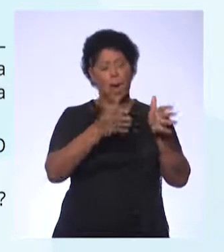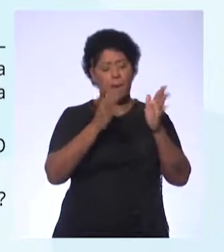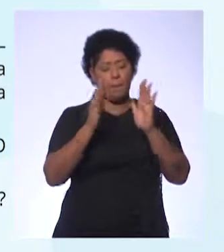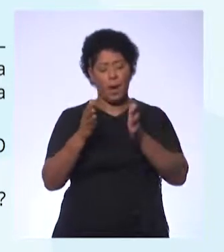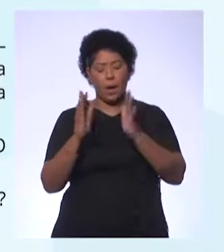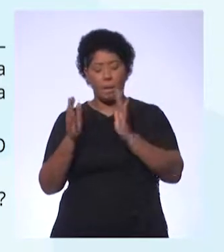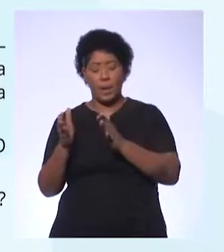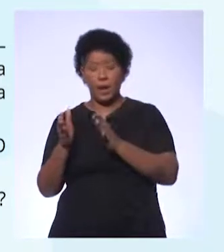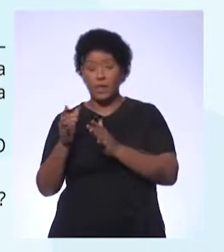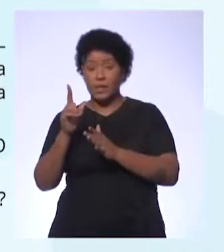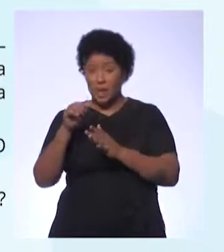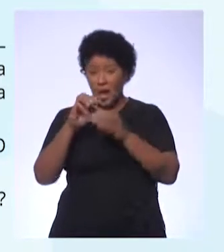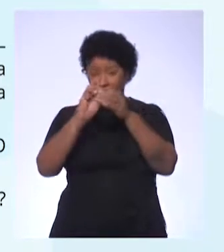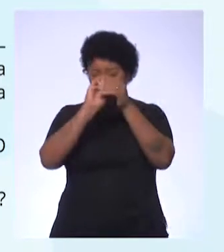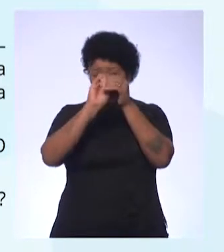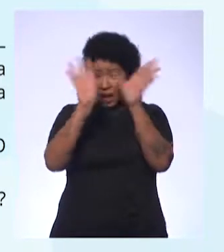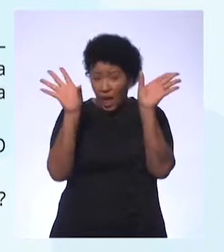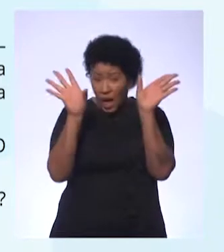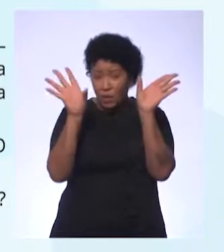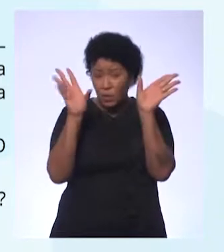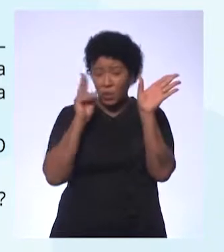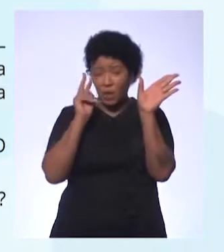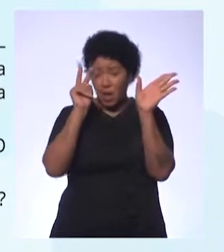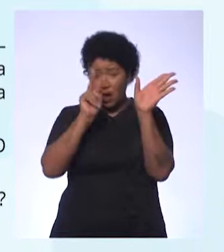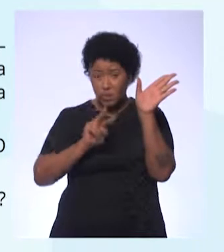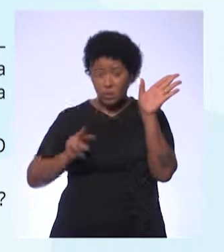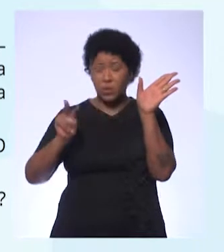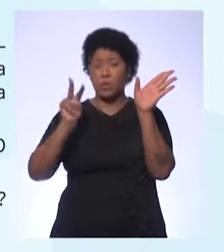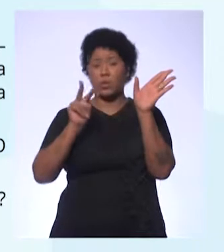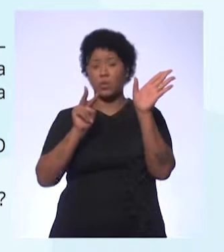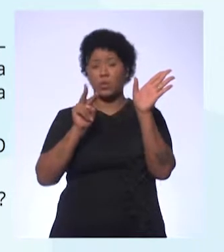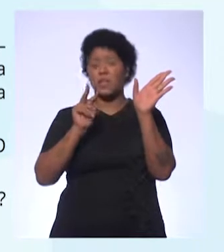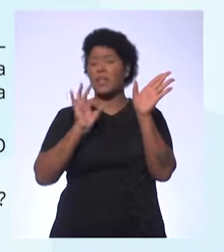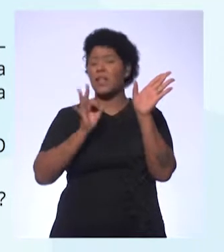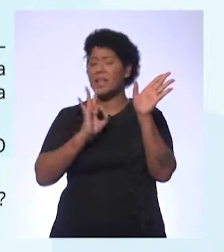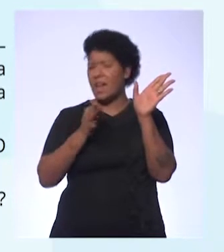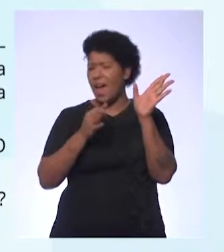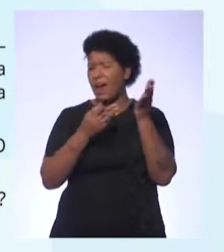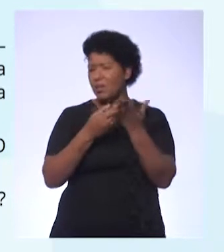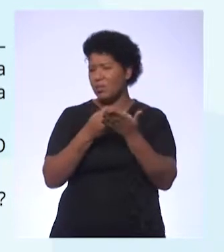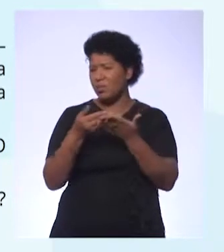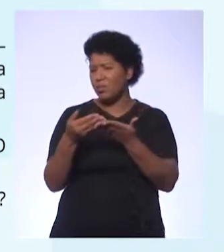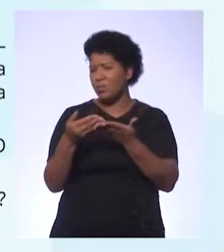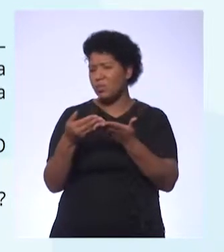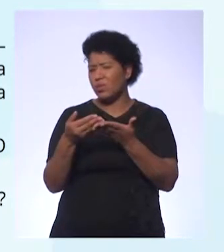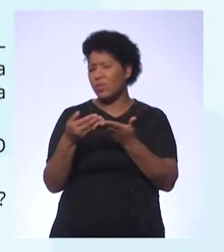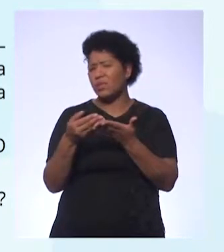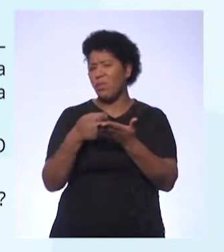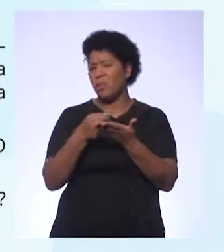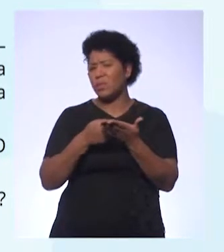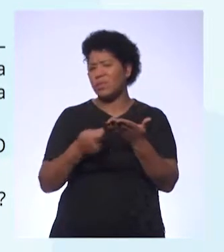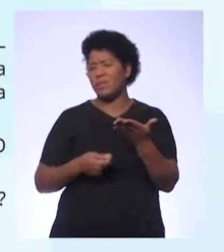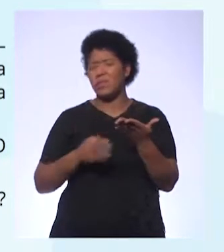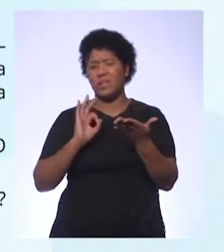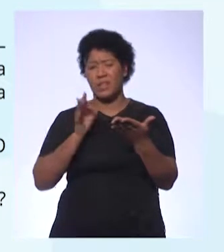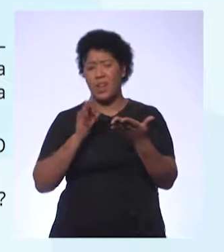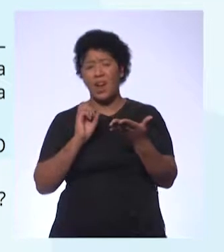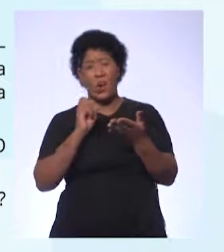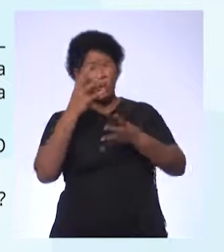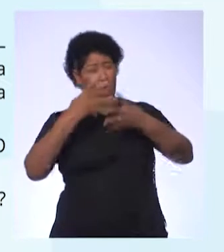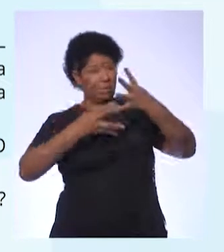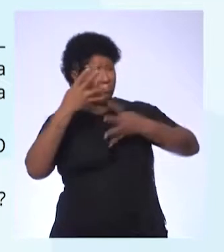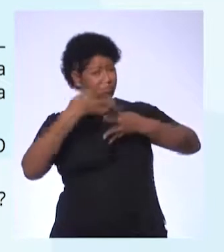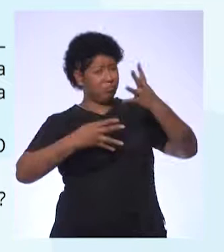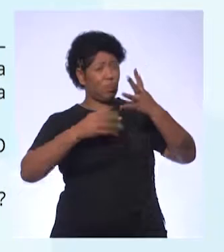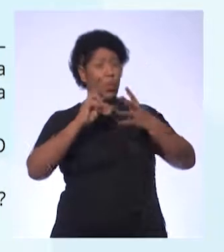texto está coerente, é importante verificar isso, ou seja, se você está caminhando por uma progressão textual, né? Se você não está se contradizendo,